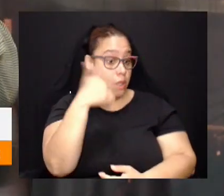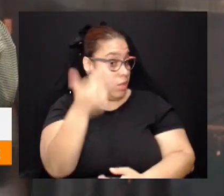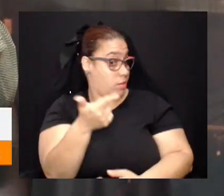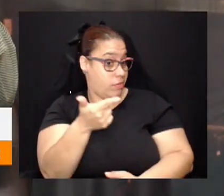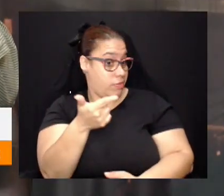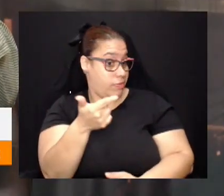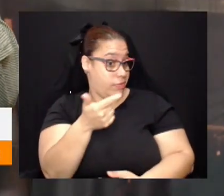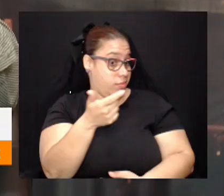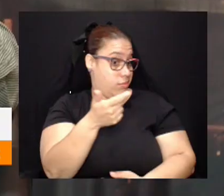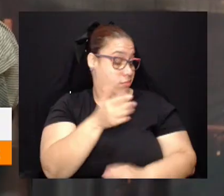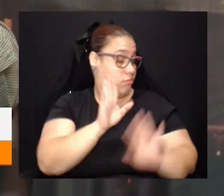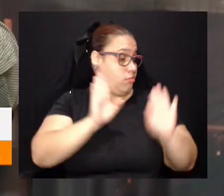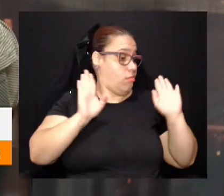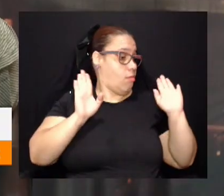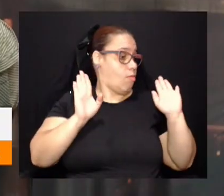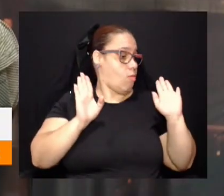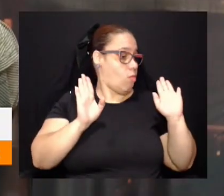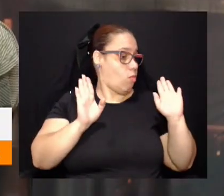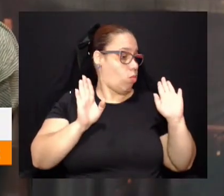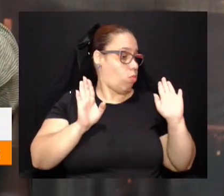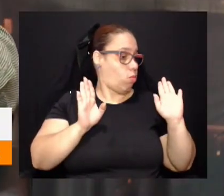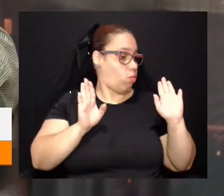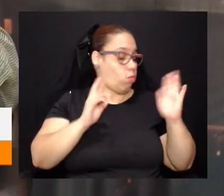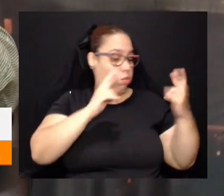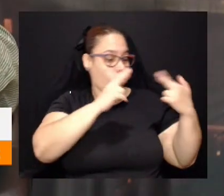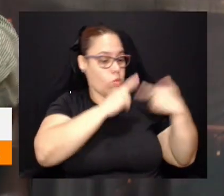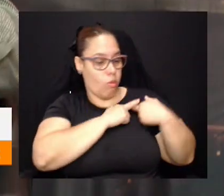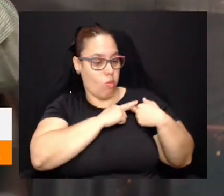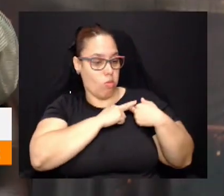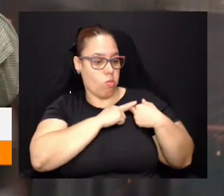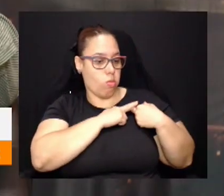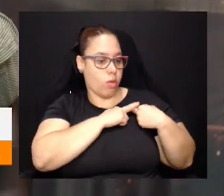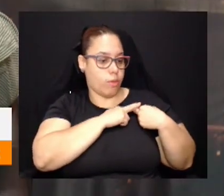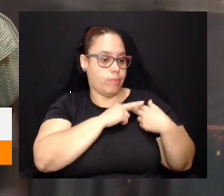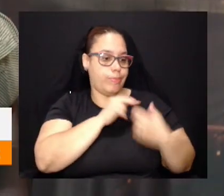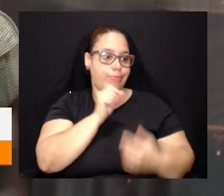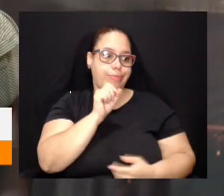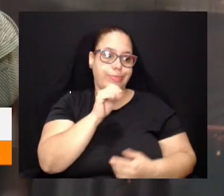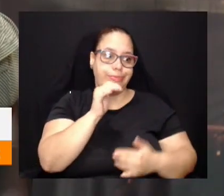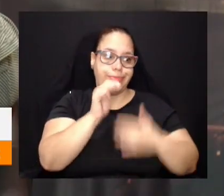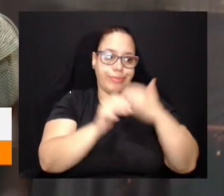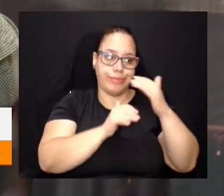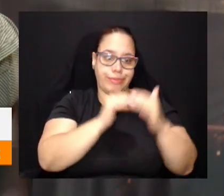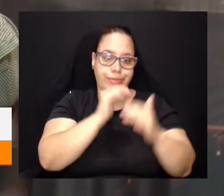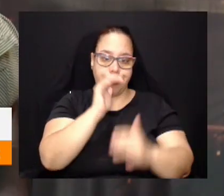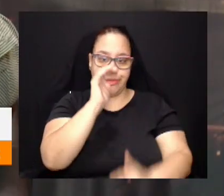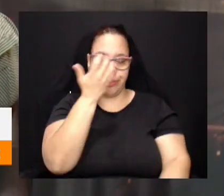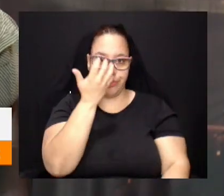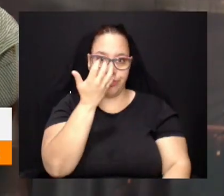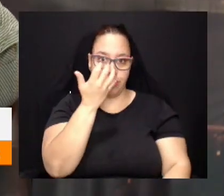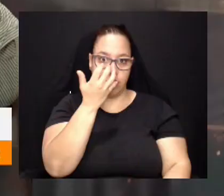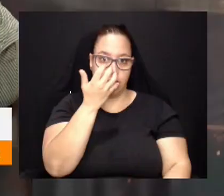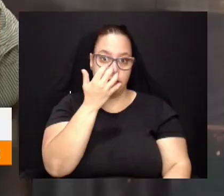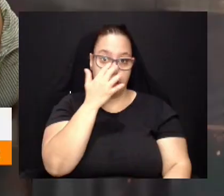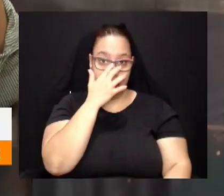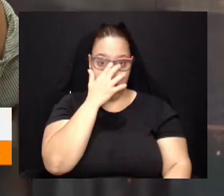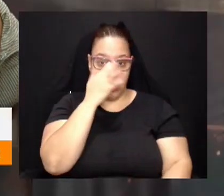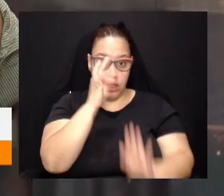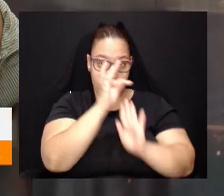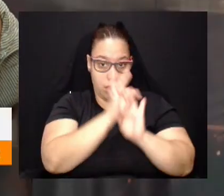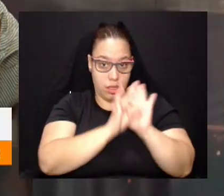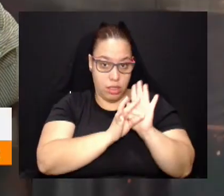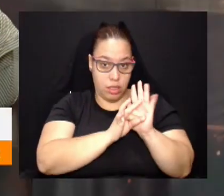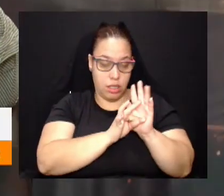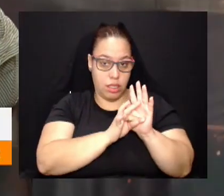isentando totalmente da sua responsabilidade. Isso gera, como estava no texto, né, o manter a paz,